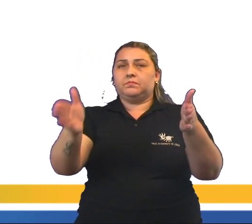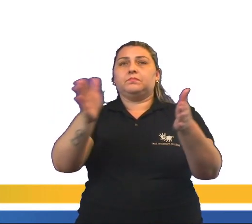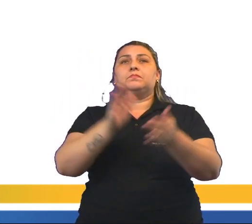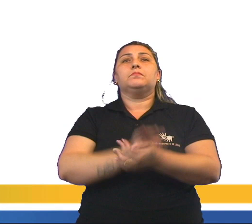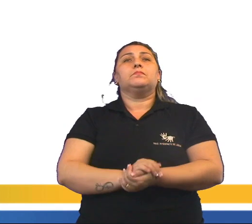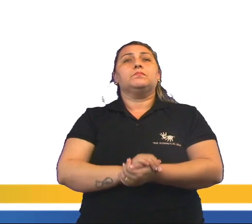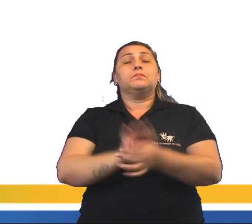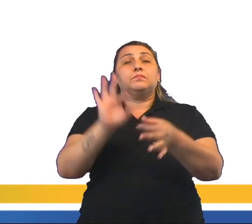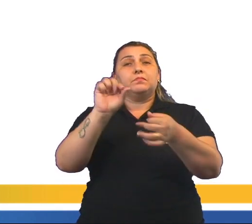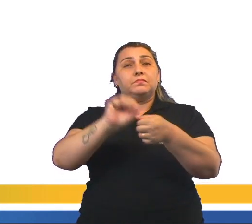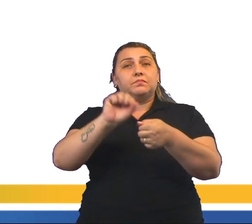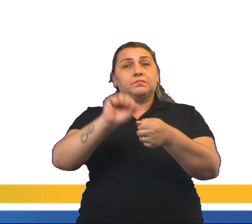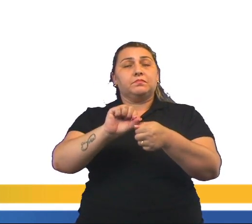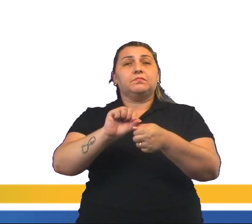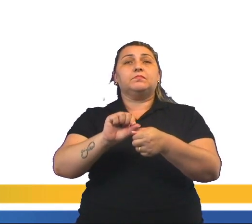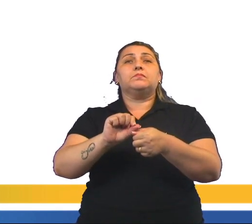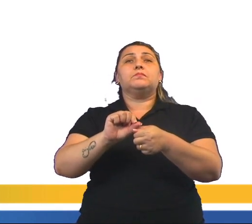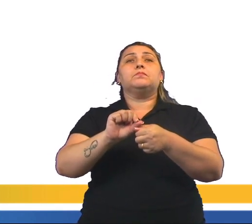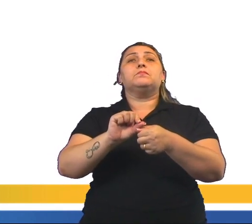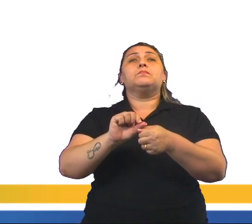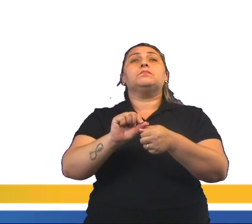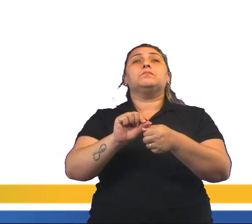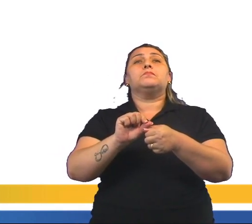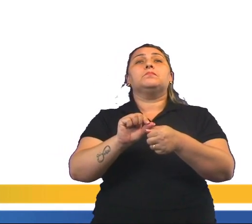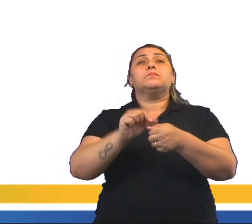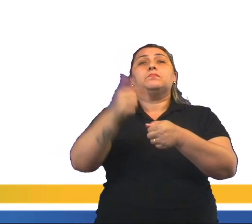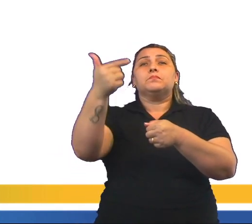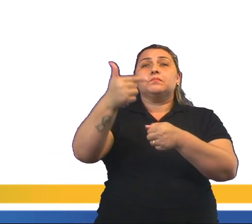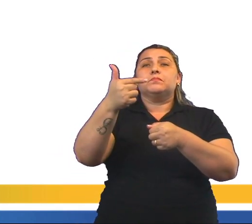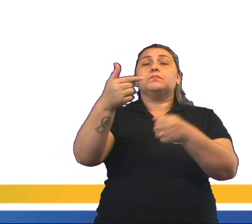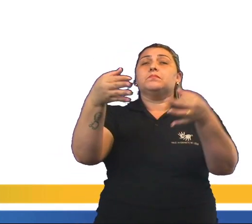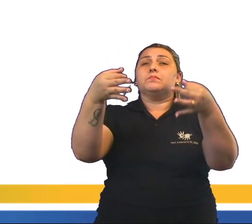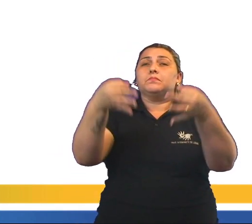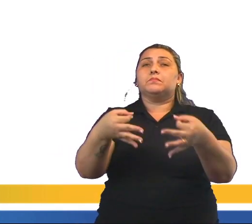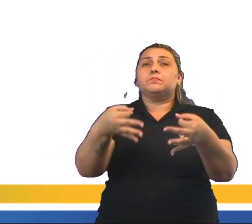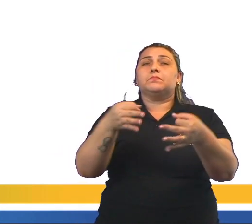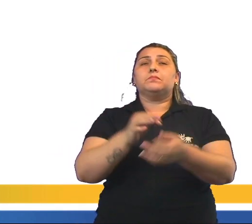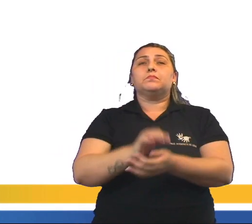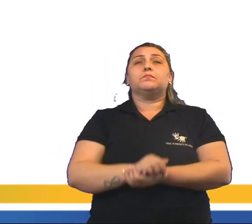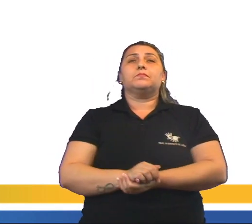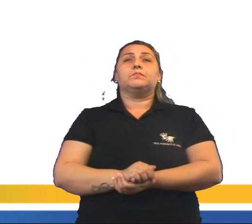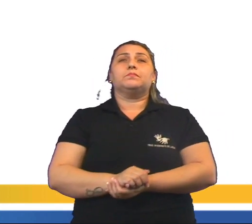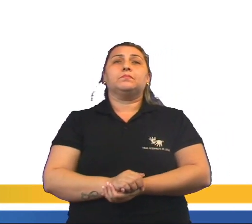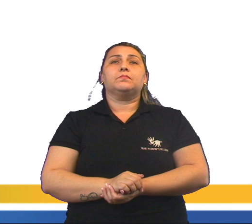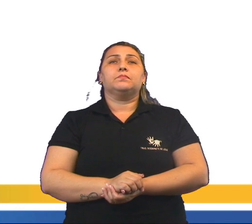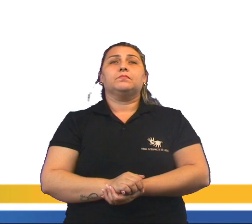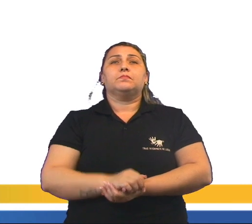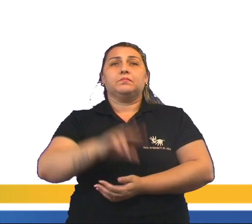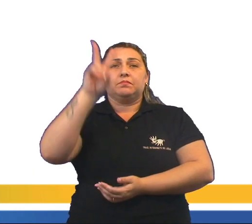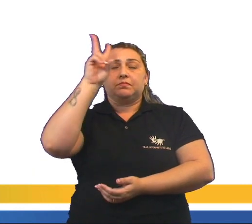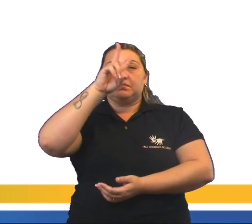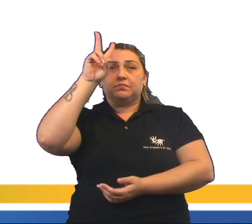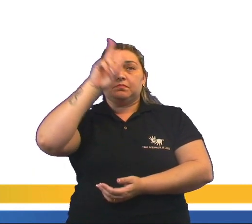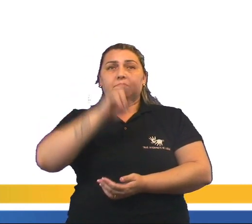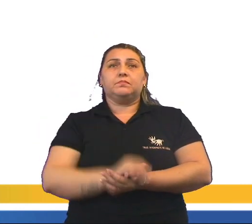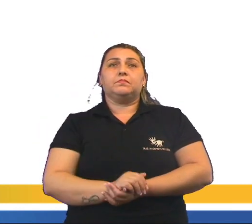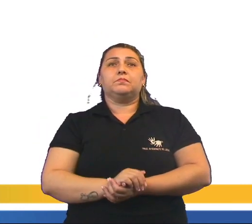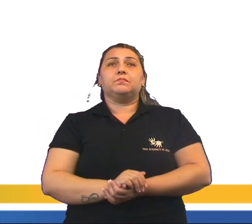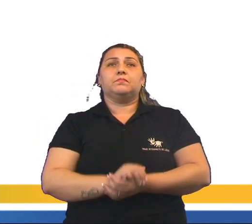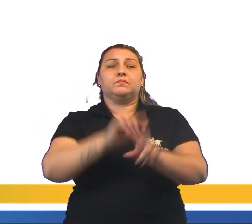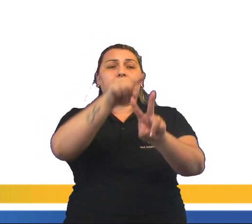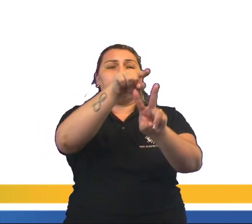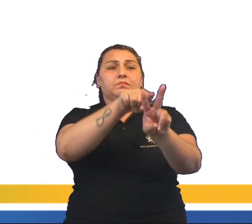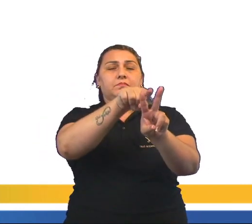a seguir é formada por quadrados perfeito então aí quando é quadrado perfeito a gente lembra de